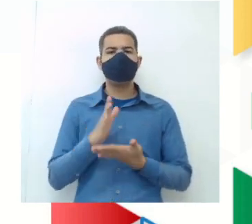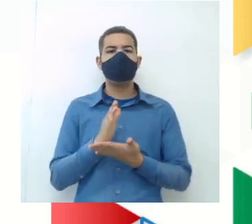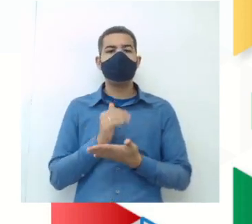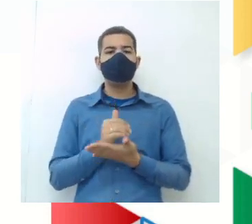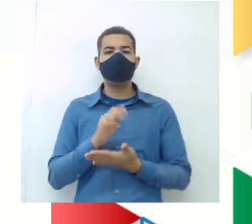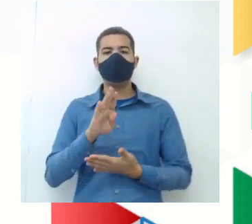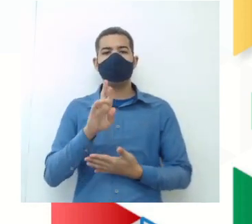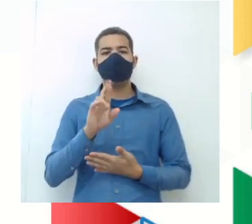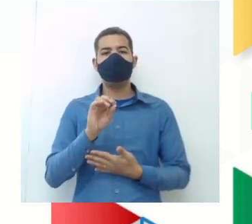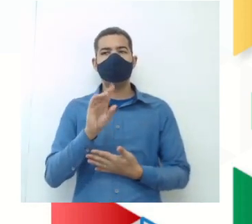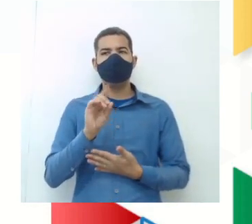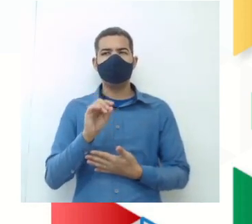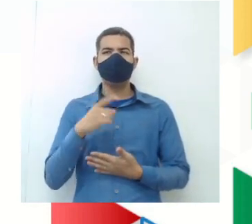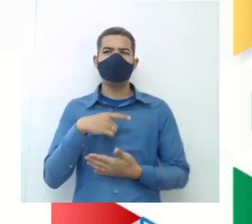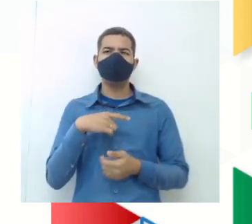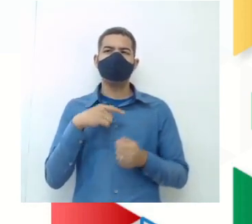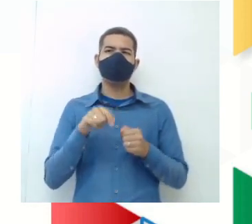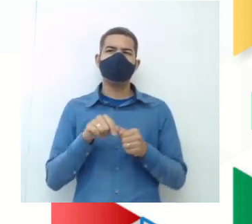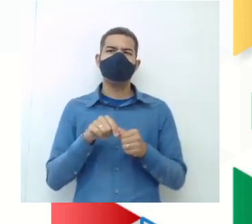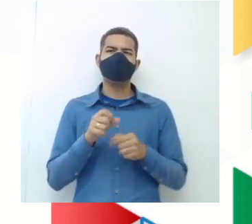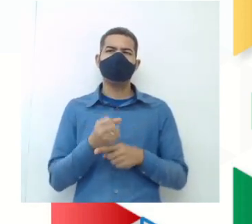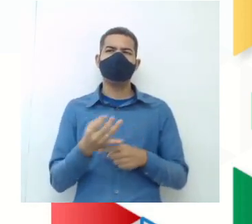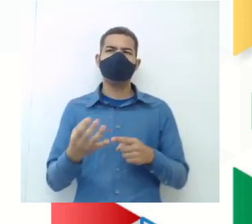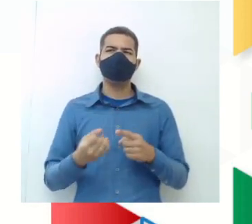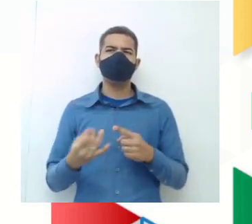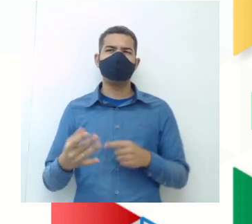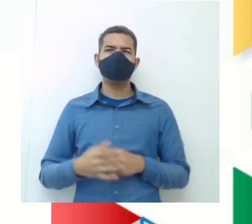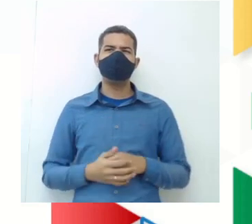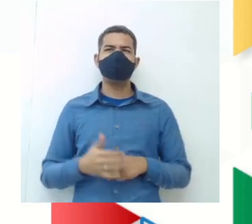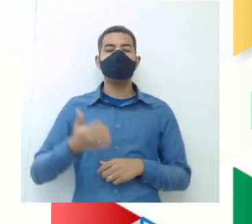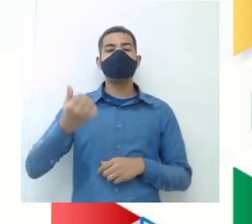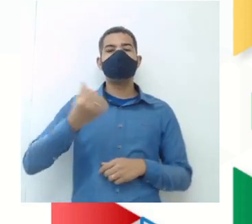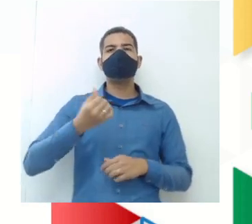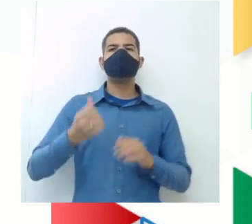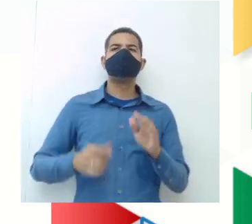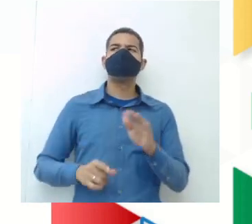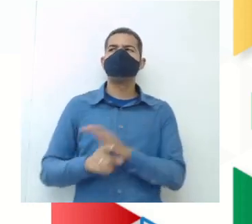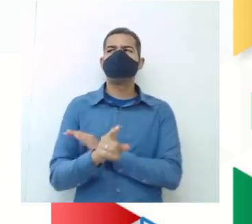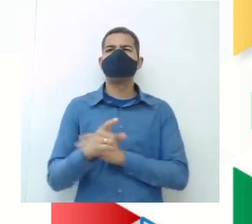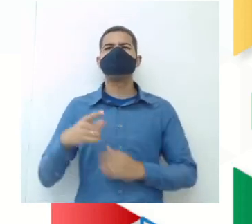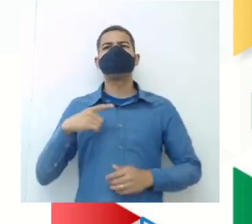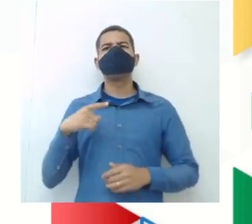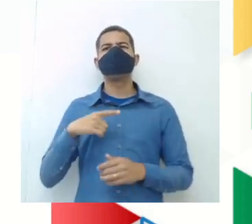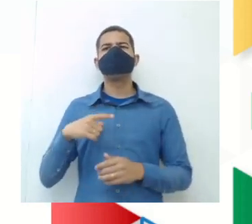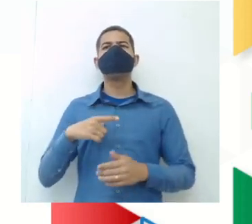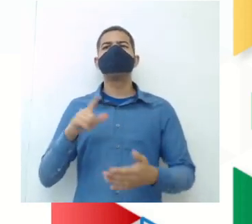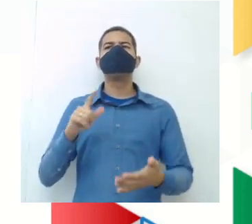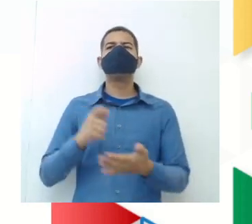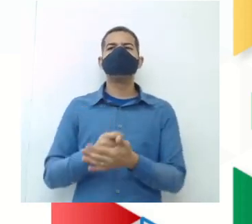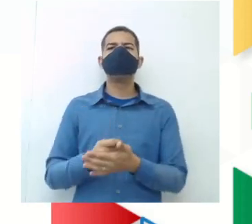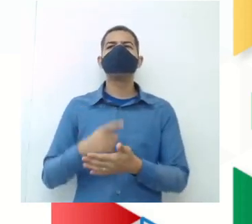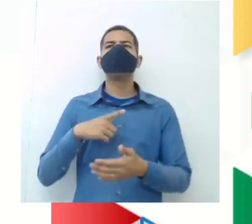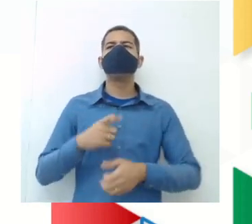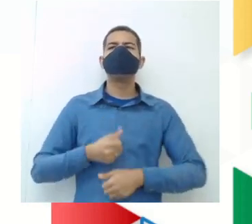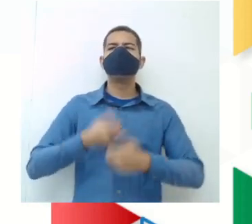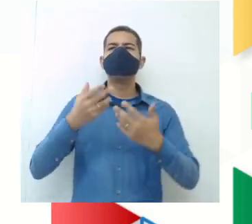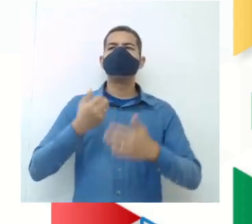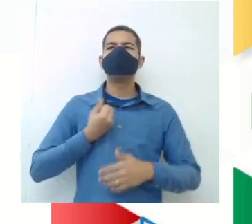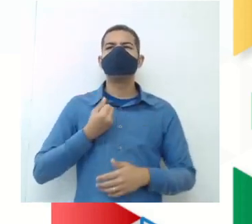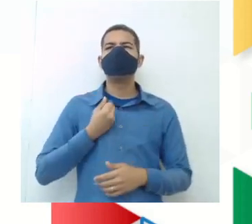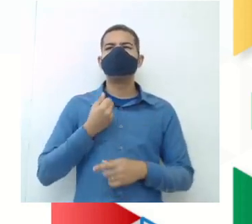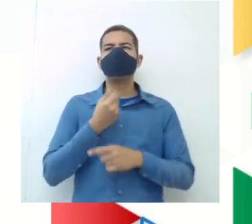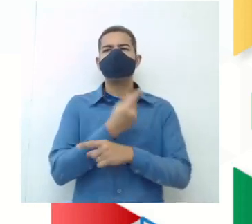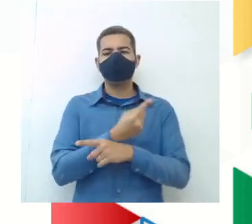prontinho na forma de fração, tá bom? Vamos lá. 6ª questão. Determina o valor da expressão numérica 1